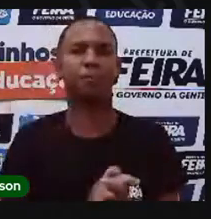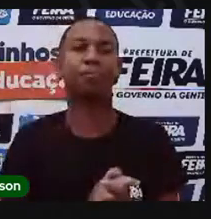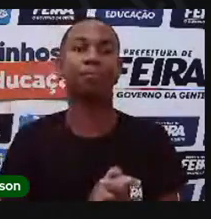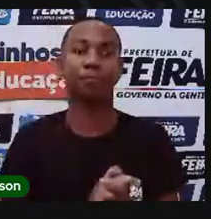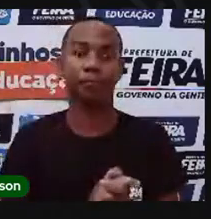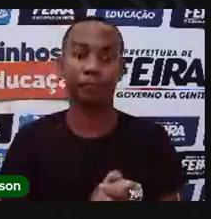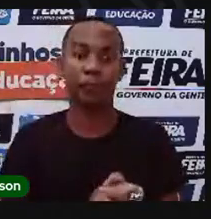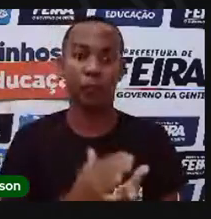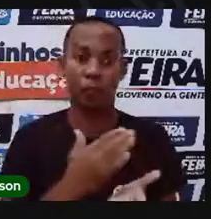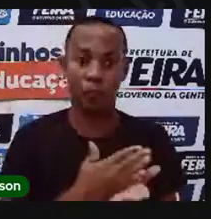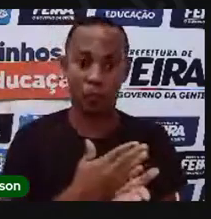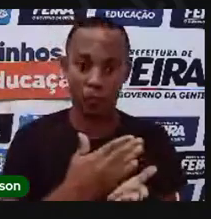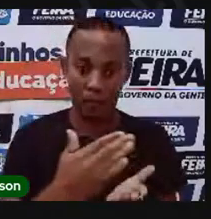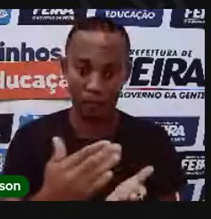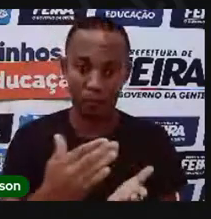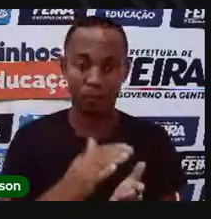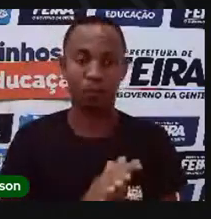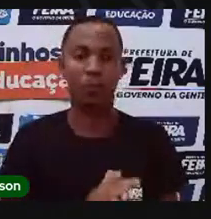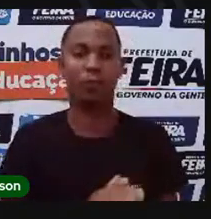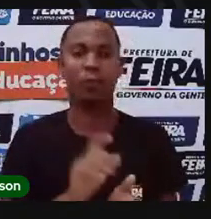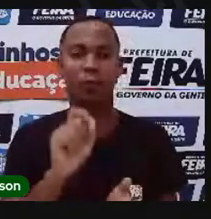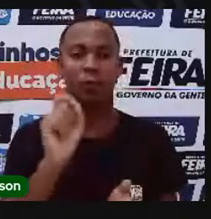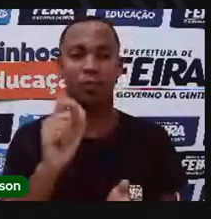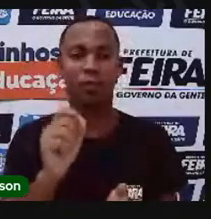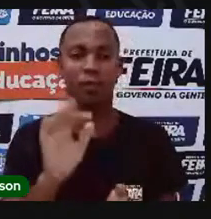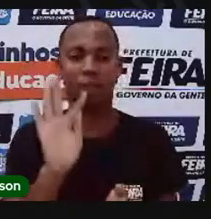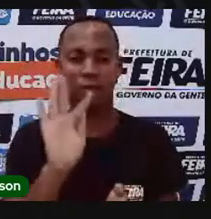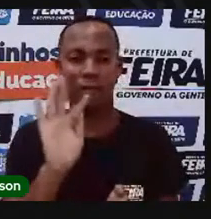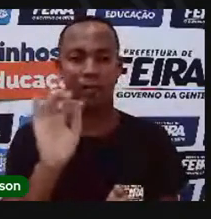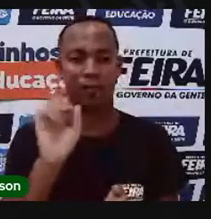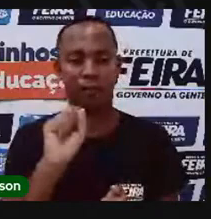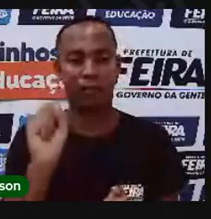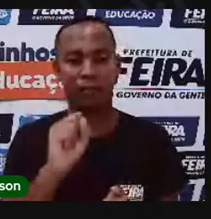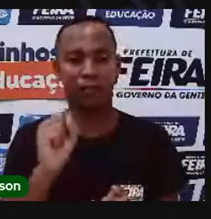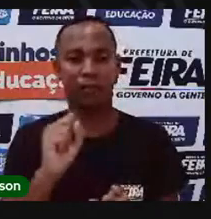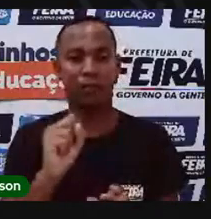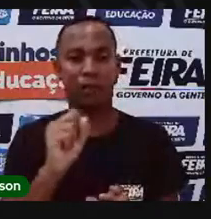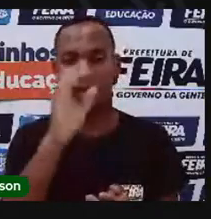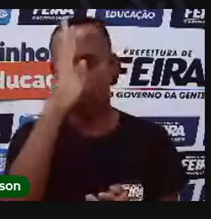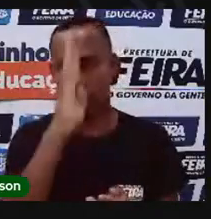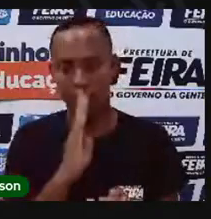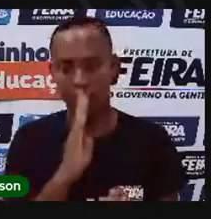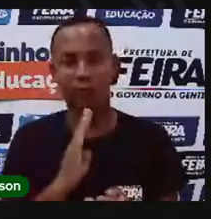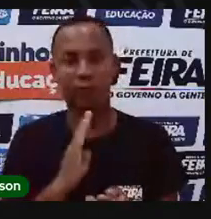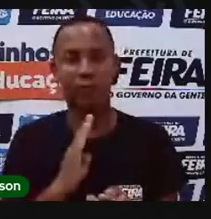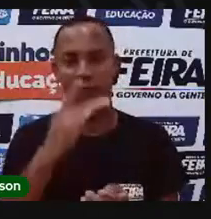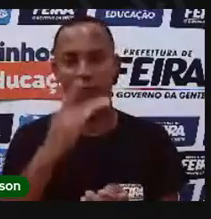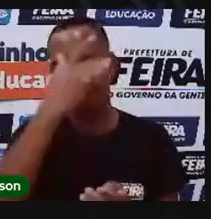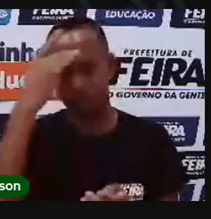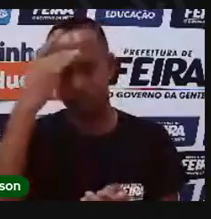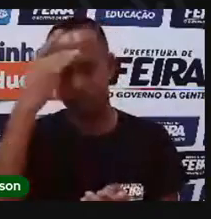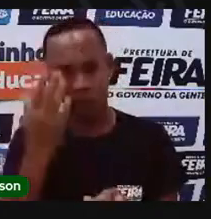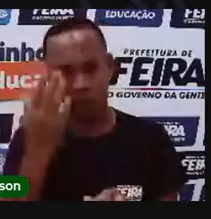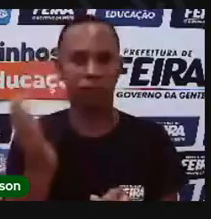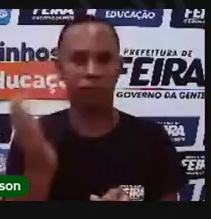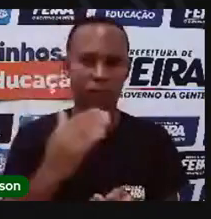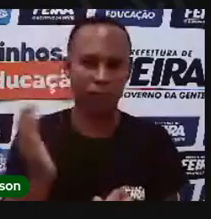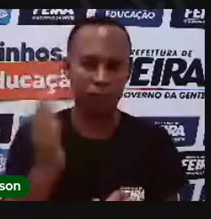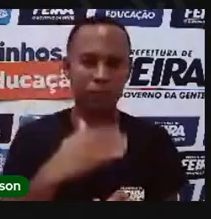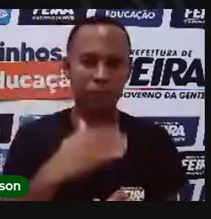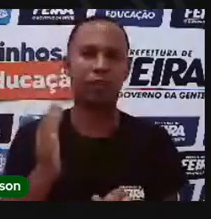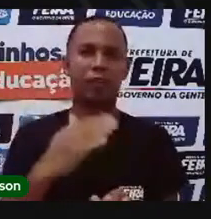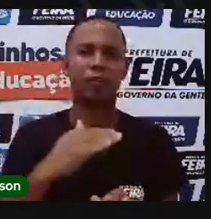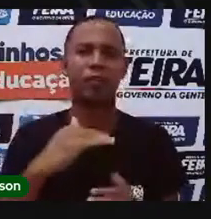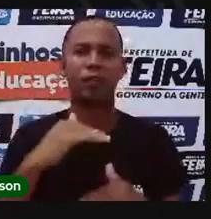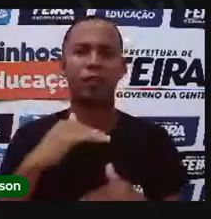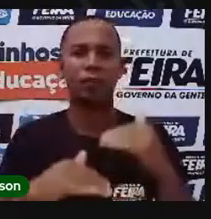né? Que começou a partir de uma feira livre, as pessoas foram chegando, chegando, e essa feira livre